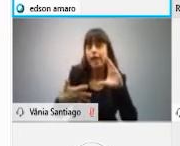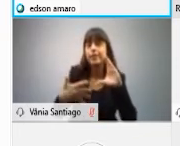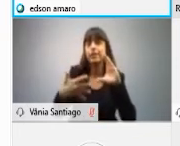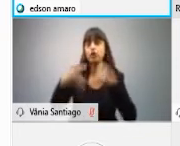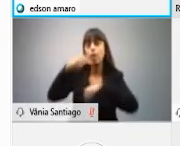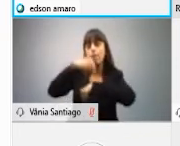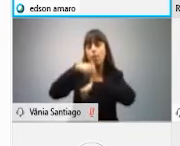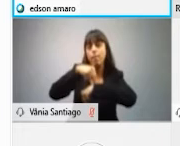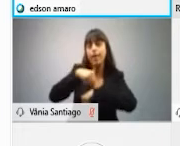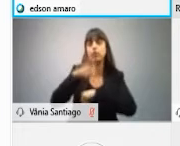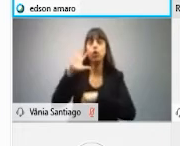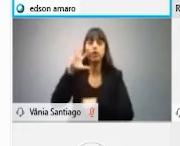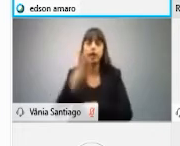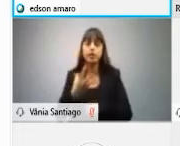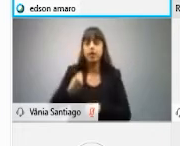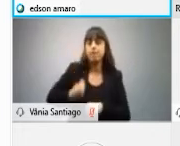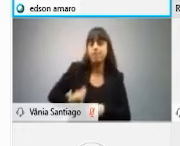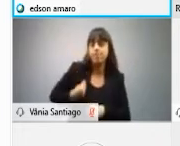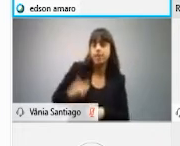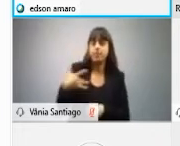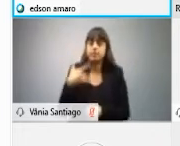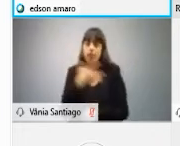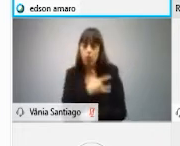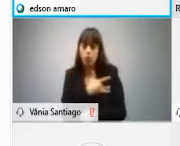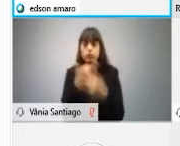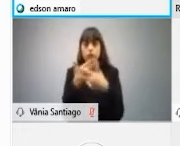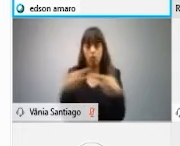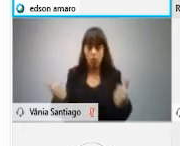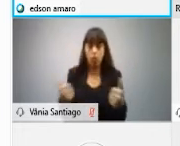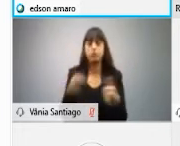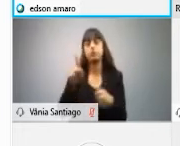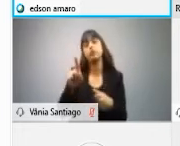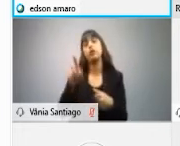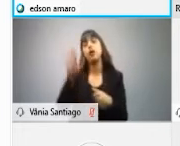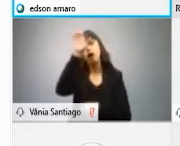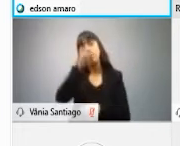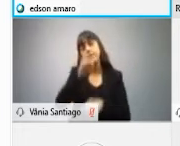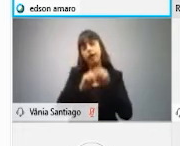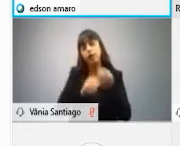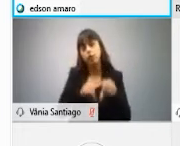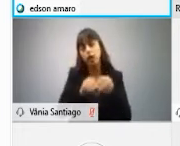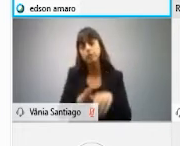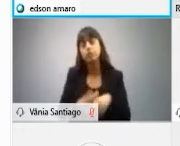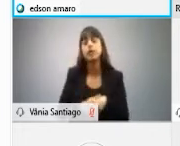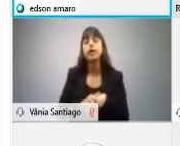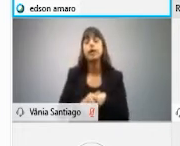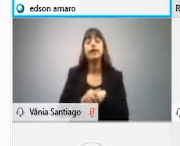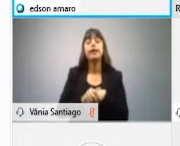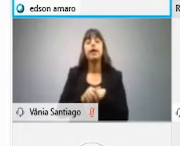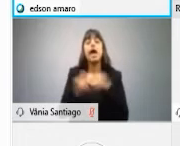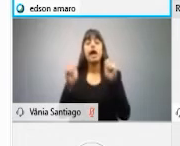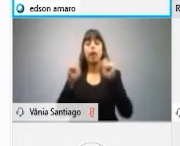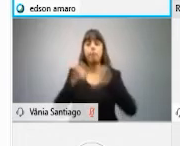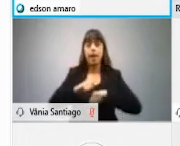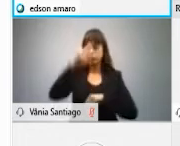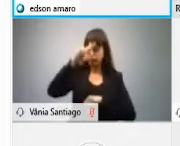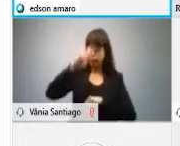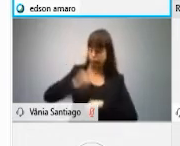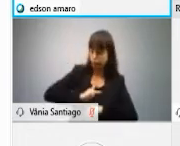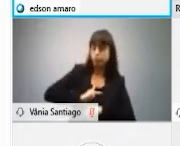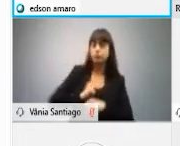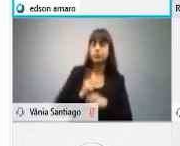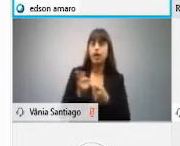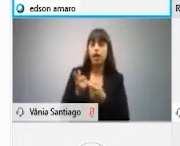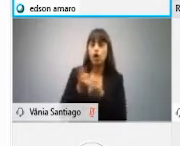que elas podem decidir e que tem impacto na sua saúde, isso envolve educação, isso envolve a capacidade de autossustento, capacidade